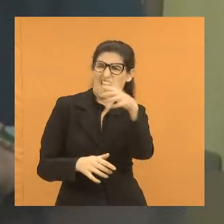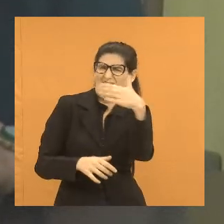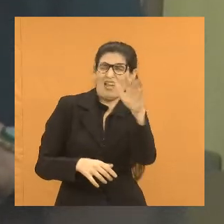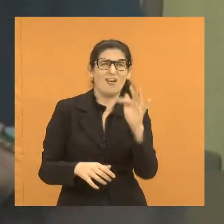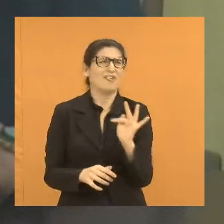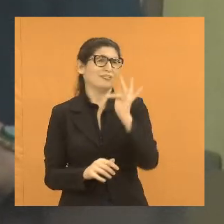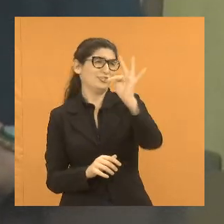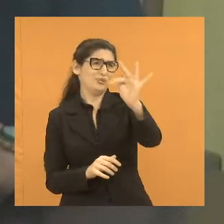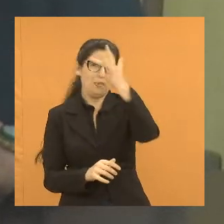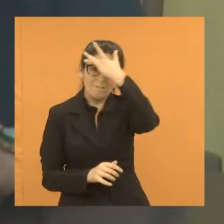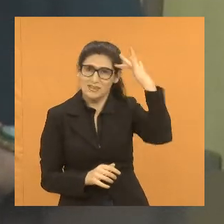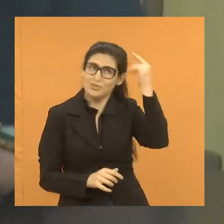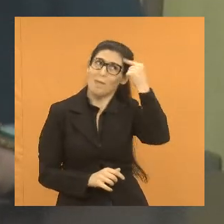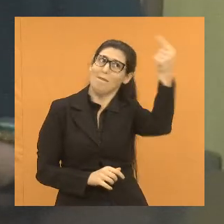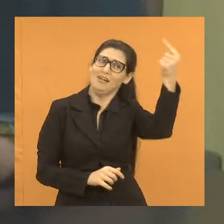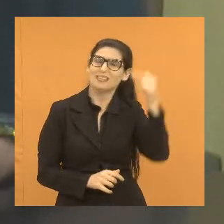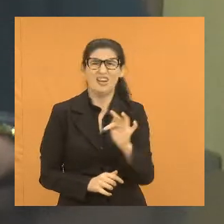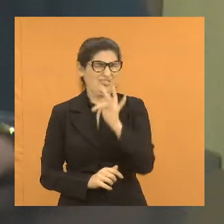de prioridade